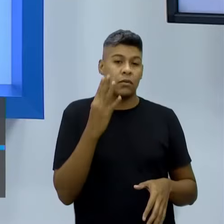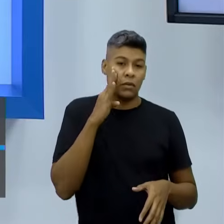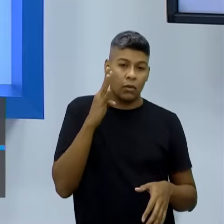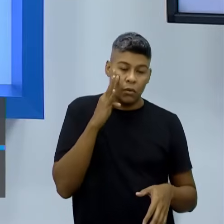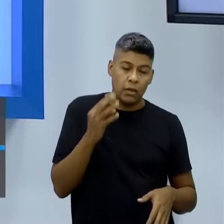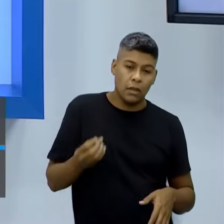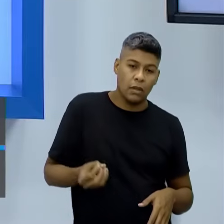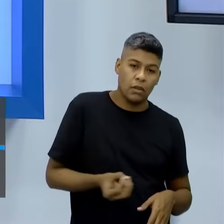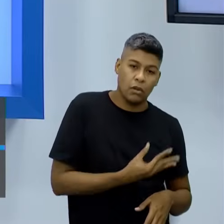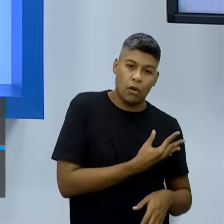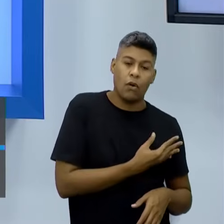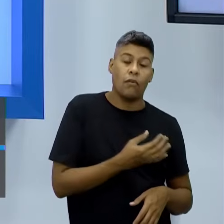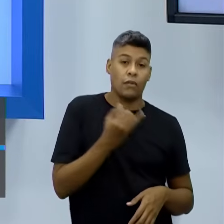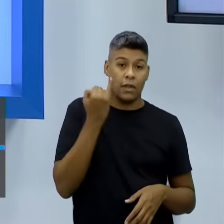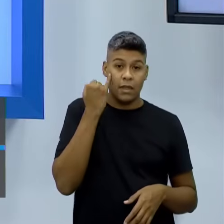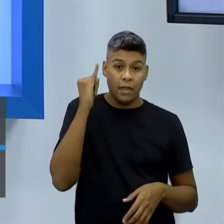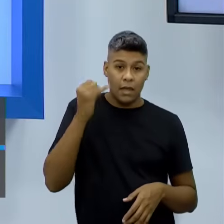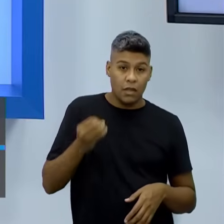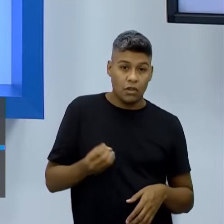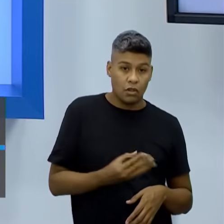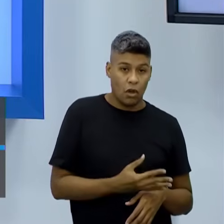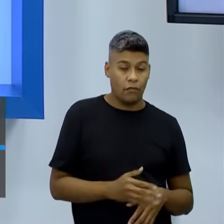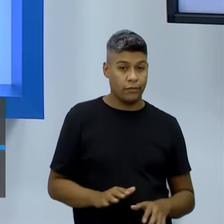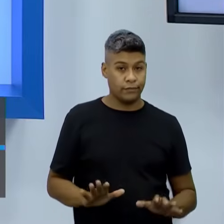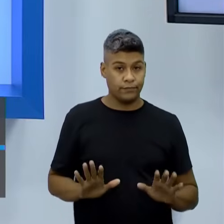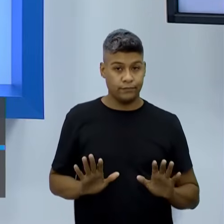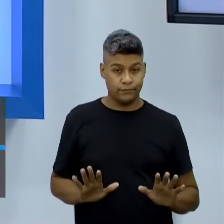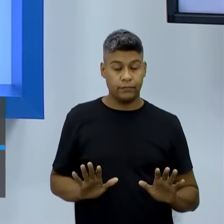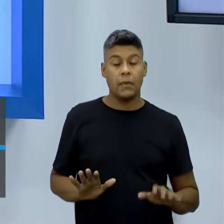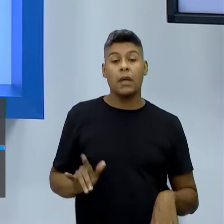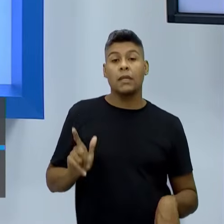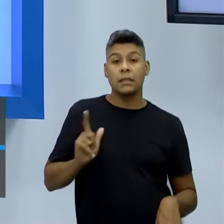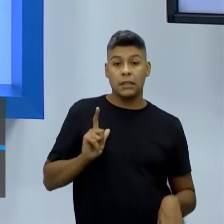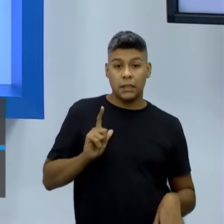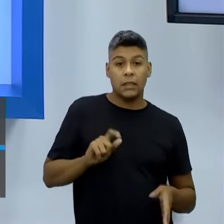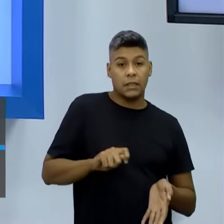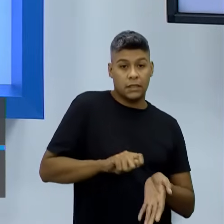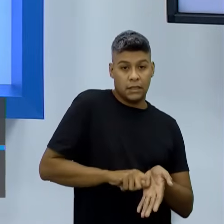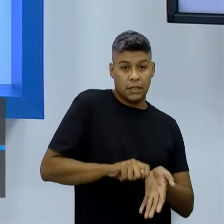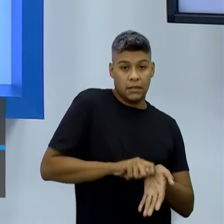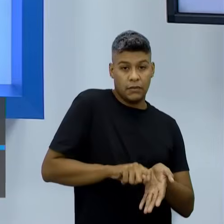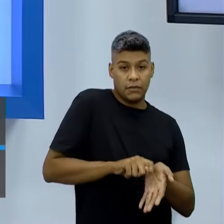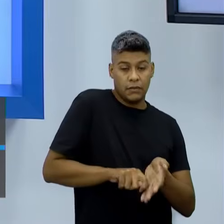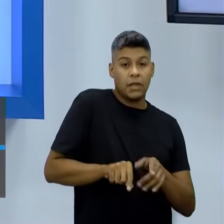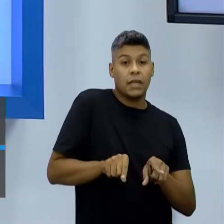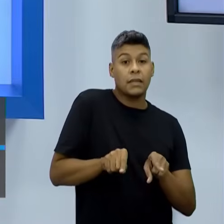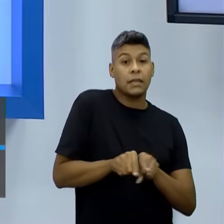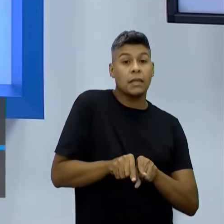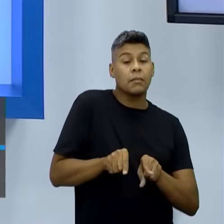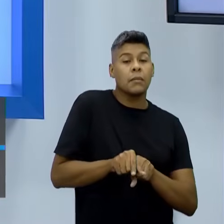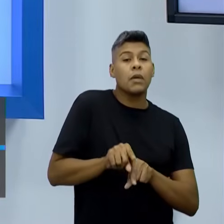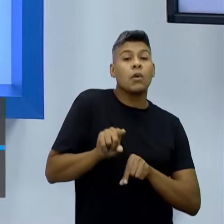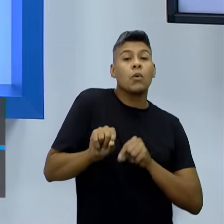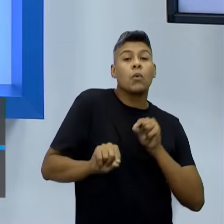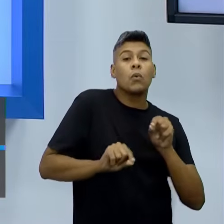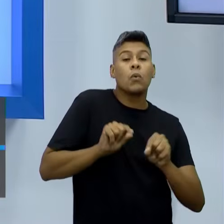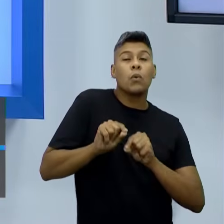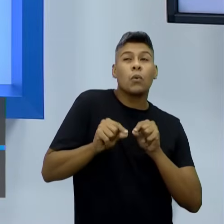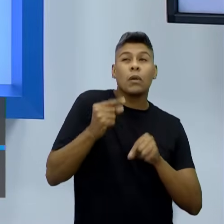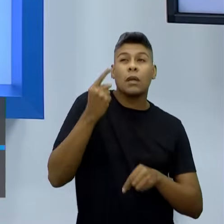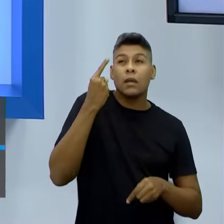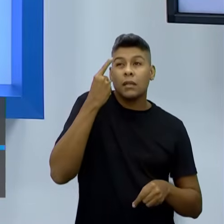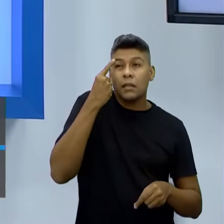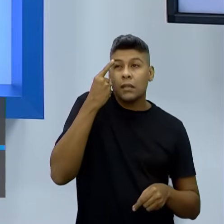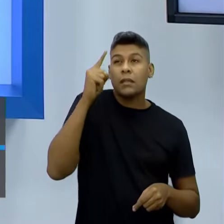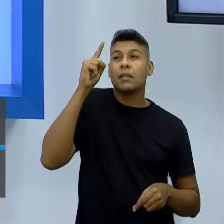para a criação de novas hipóteses. Darwin, inclusive, colocava no seu diário de bordo também as suas hipóteses